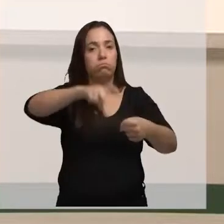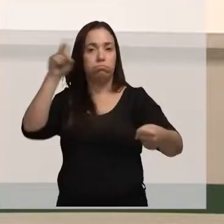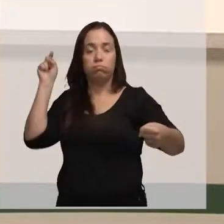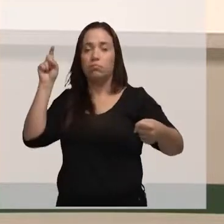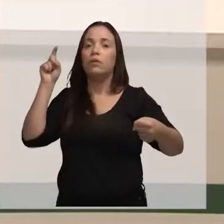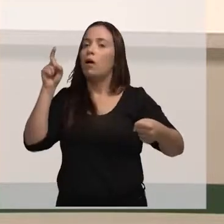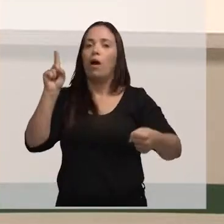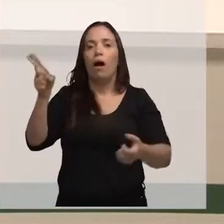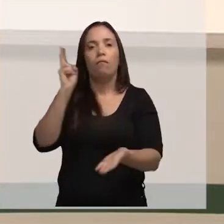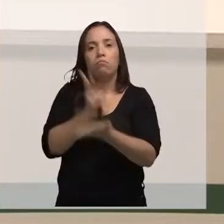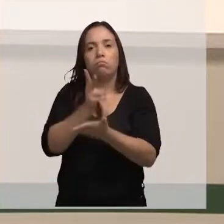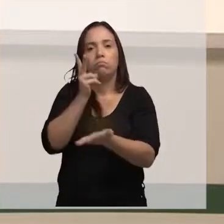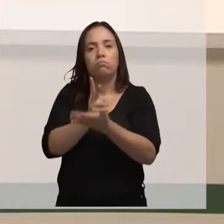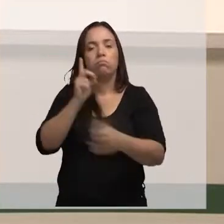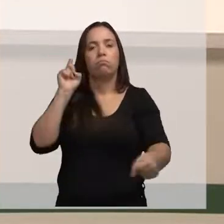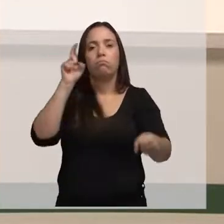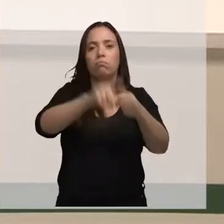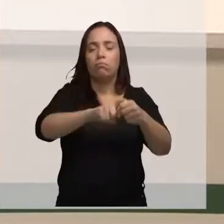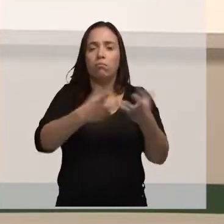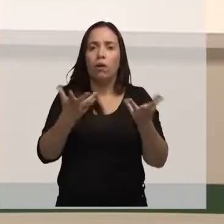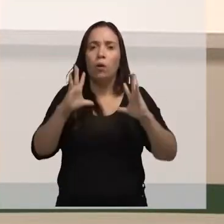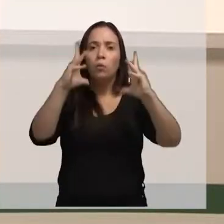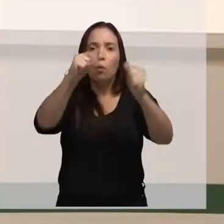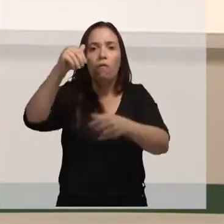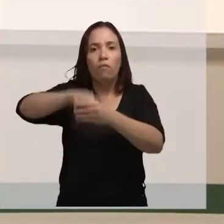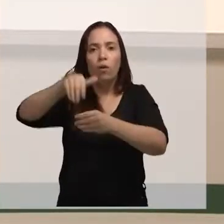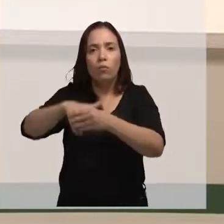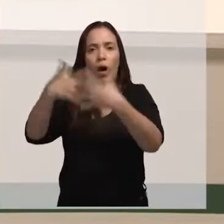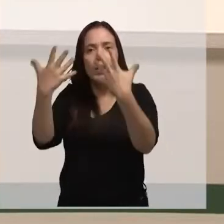o Tasso equivocou. O PSDB todo votou com o Aécio, cara.